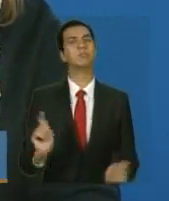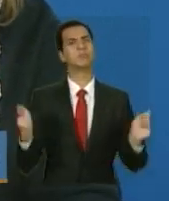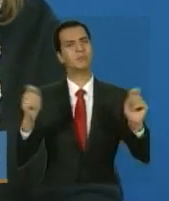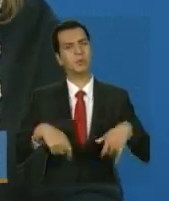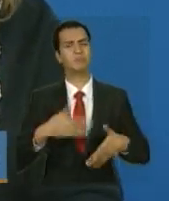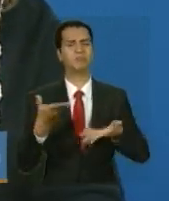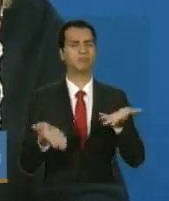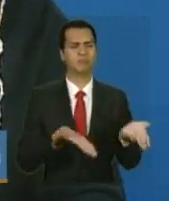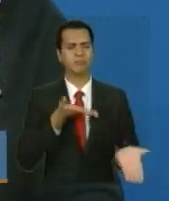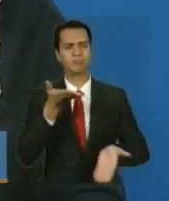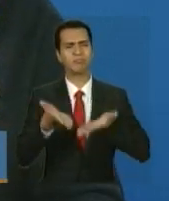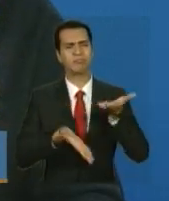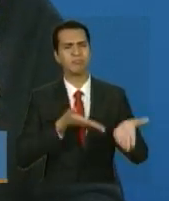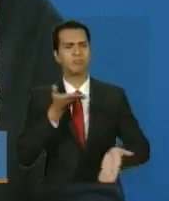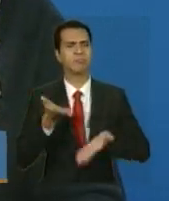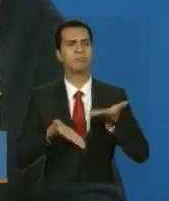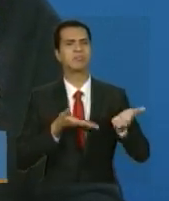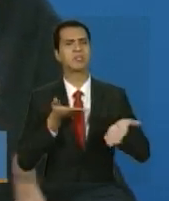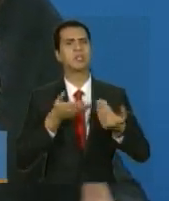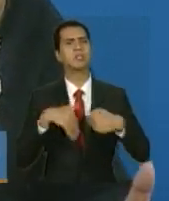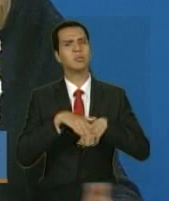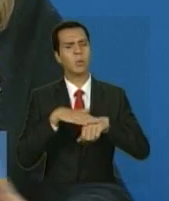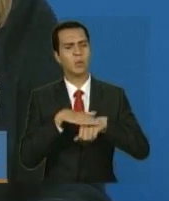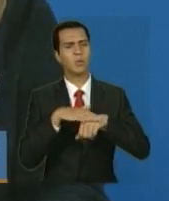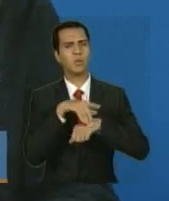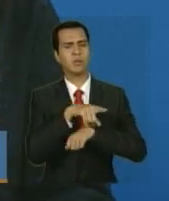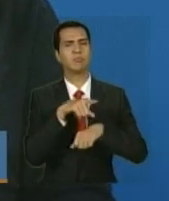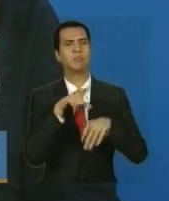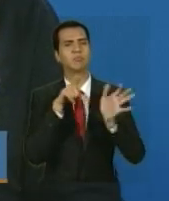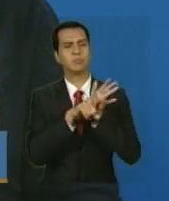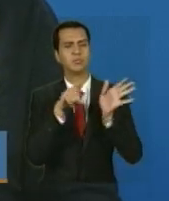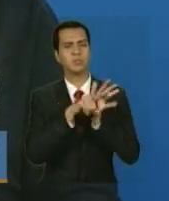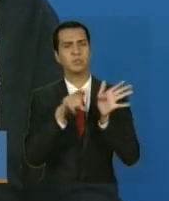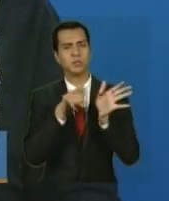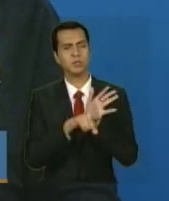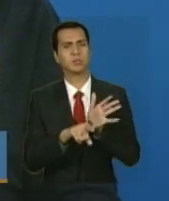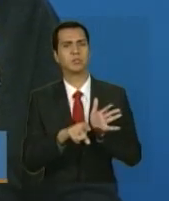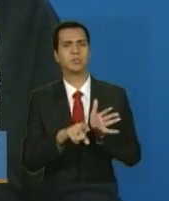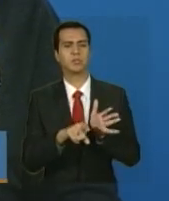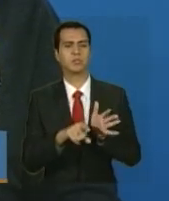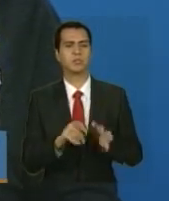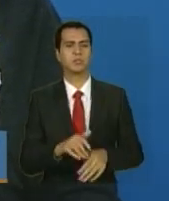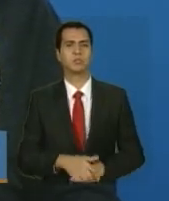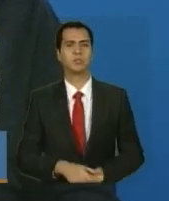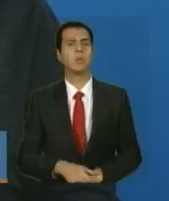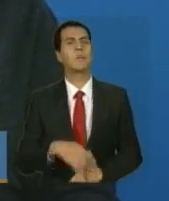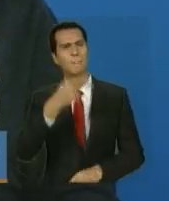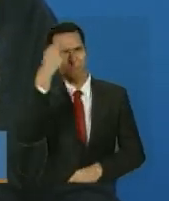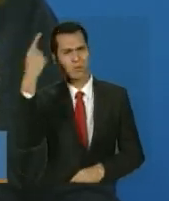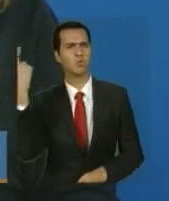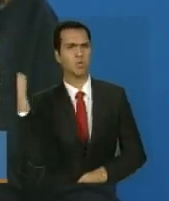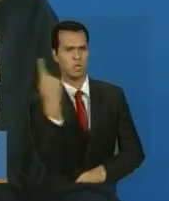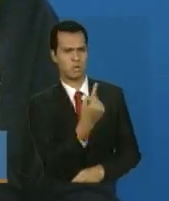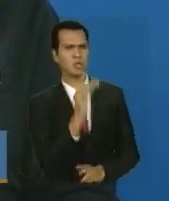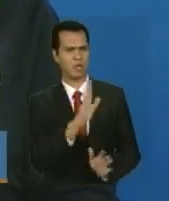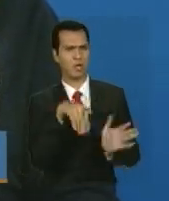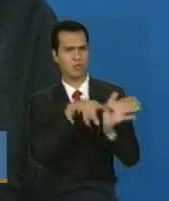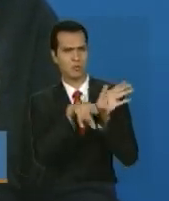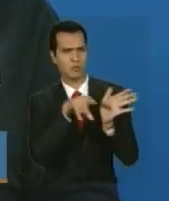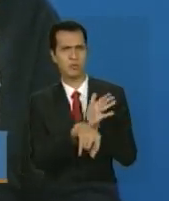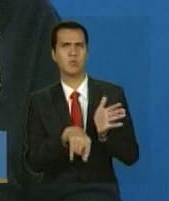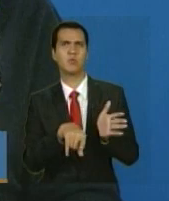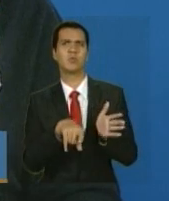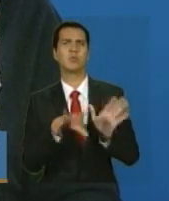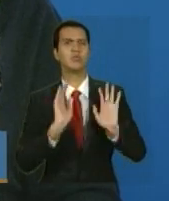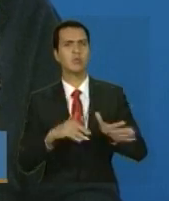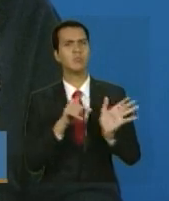a essa. A onde você quer chegar, fazendo esses rodeios. Veio alguém, te procurou, conversou, perguntou